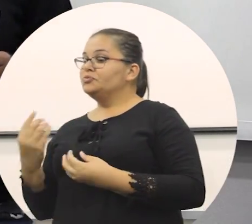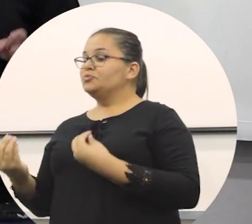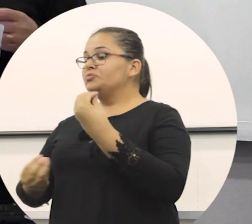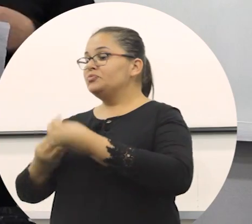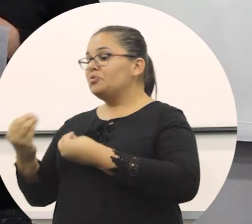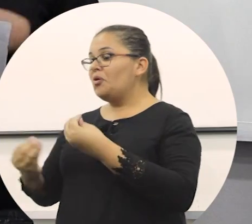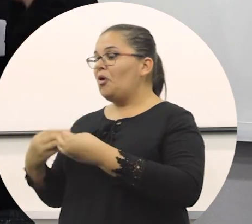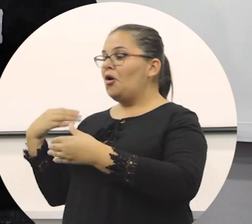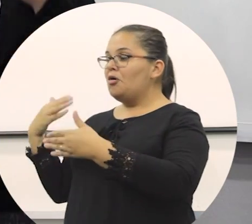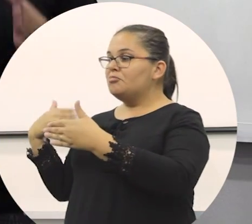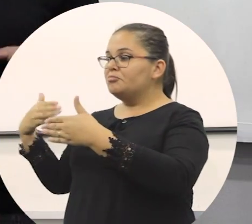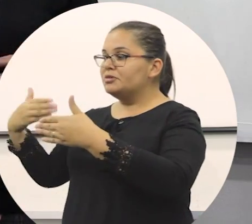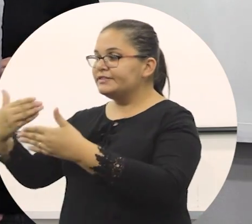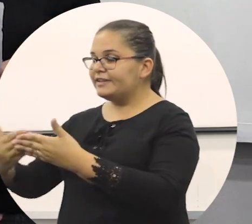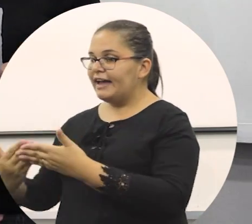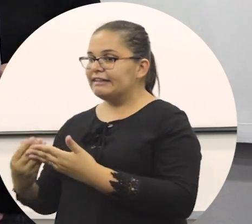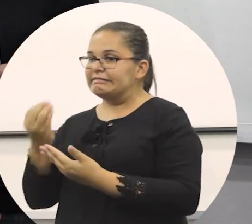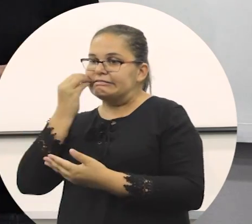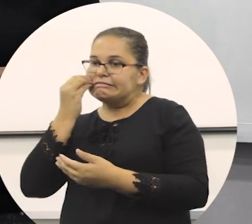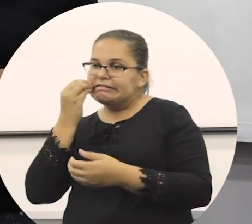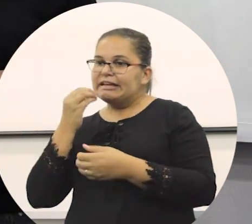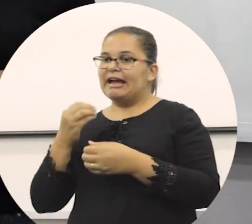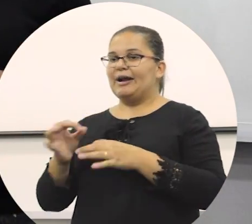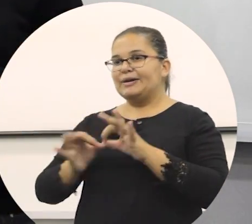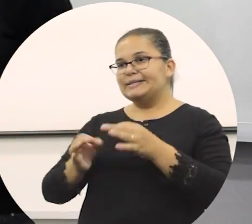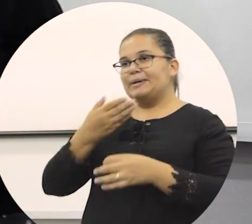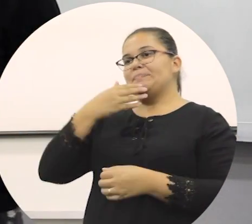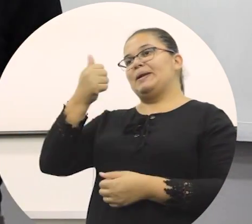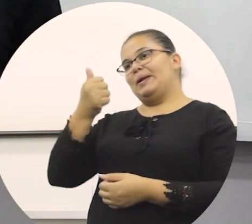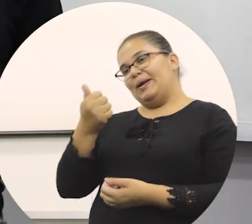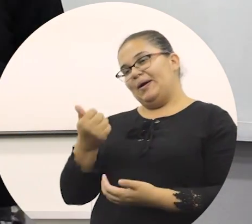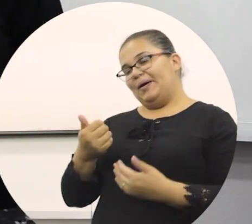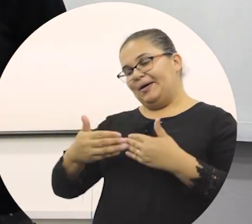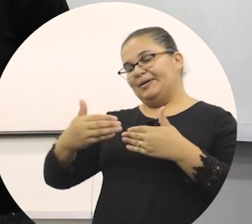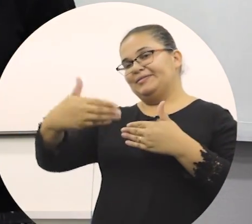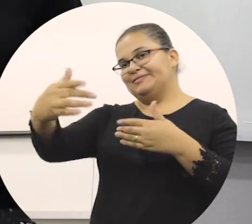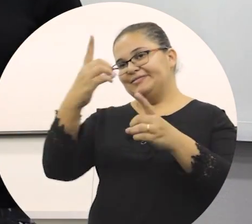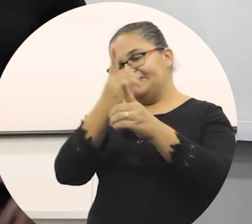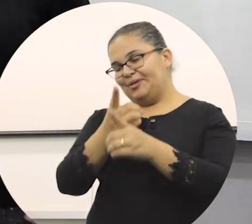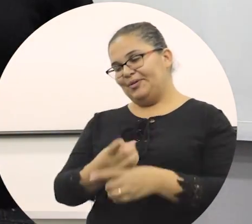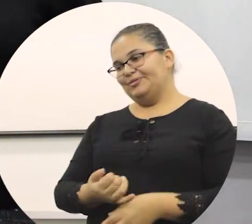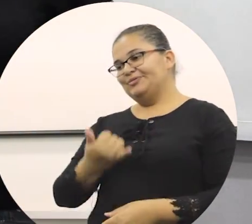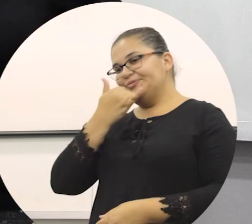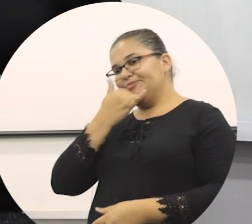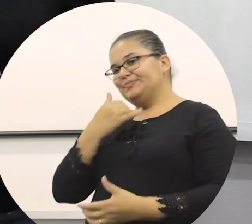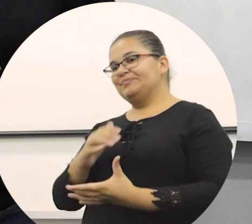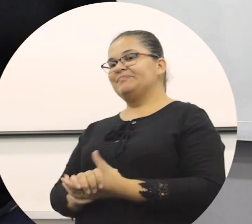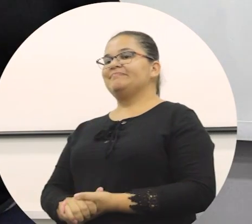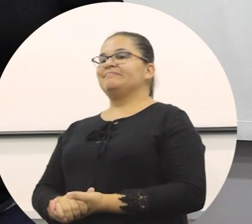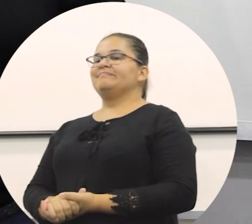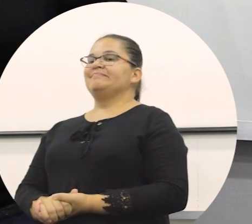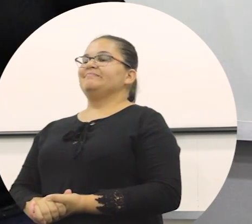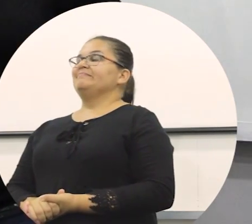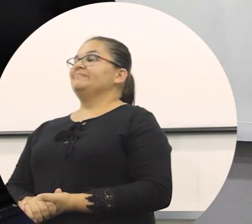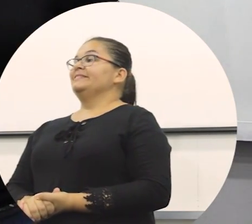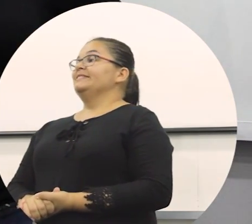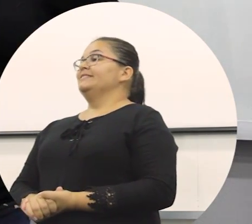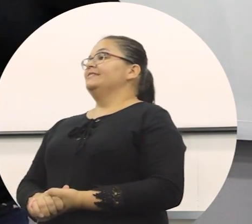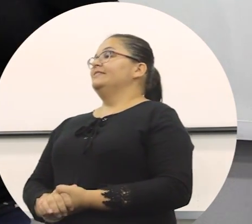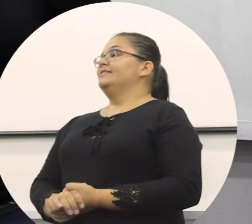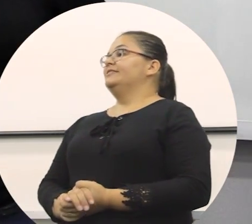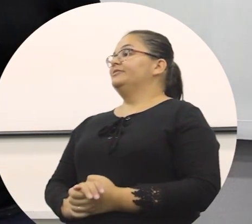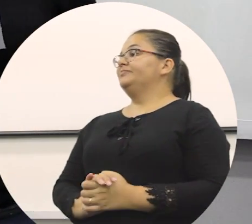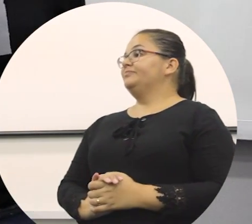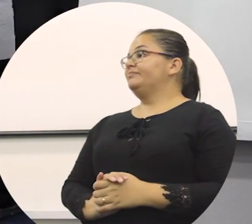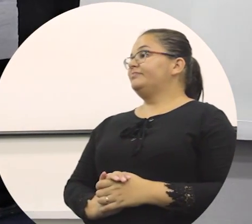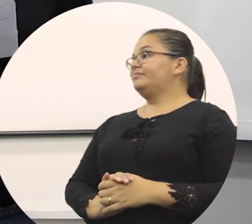pede desculpas, né? A gente vai tentar se organizar nos próximos, né? A gente não se perde. Bom, nas